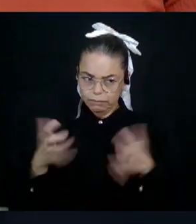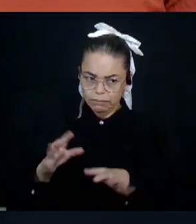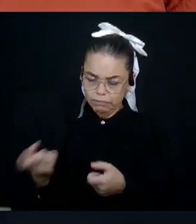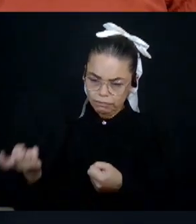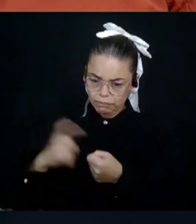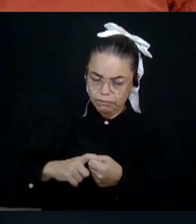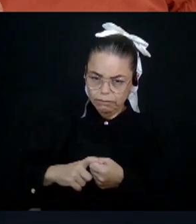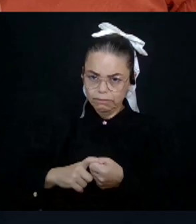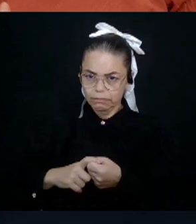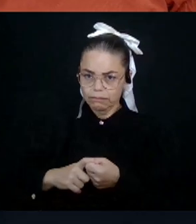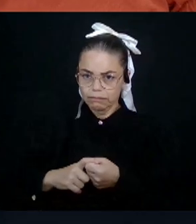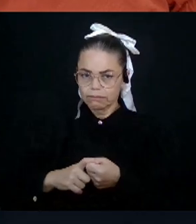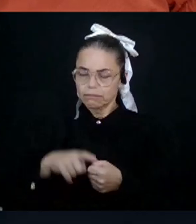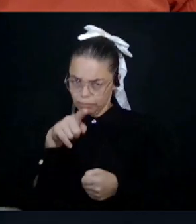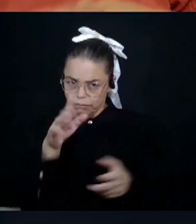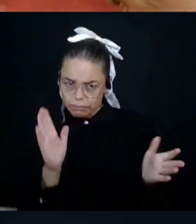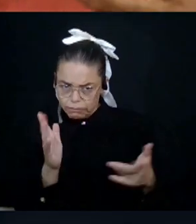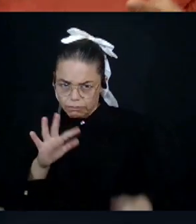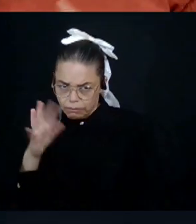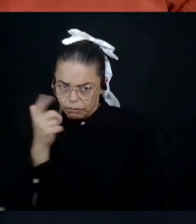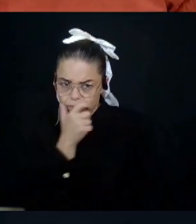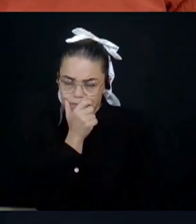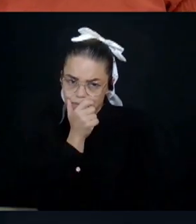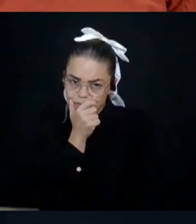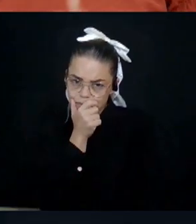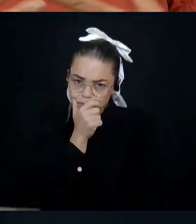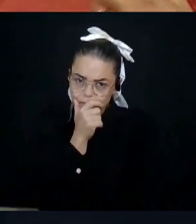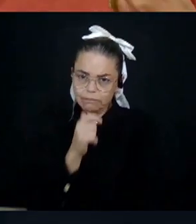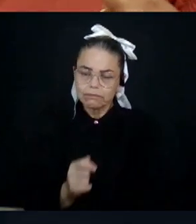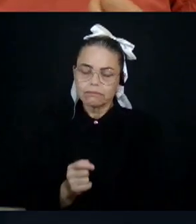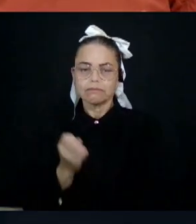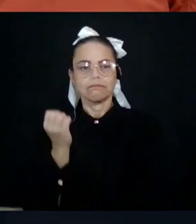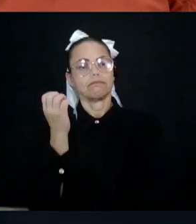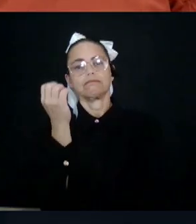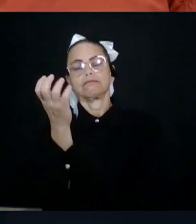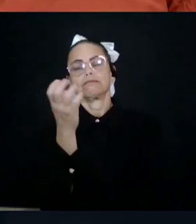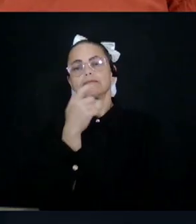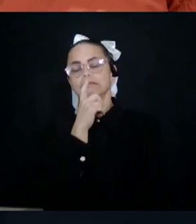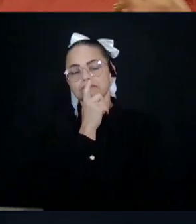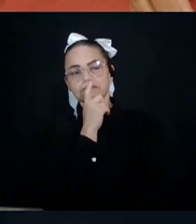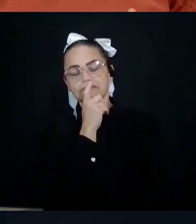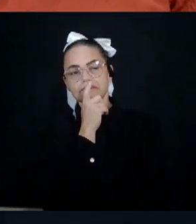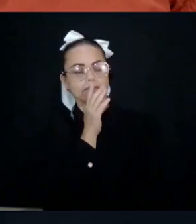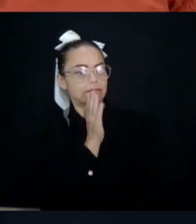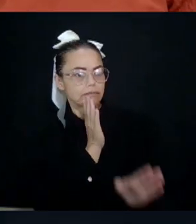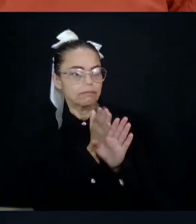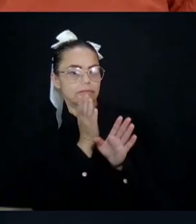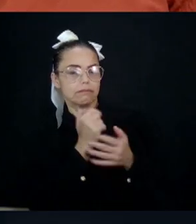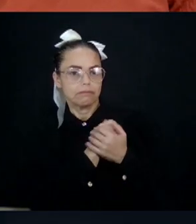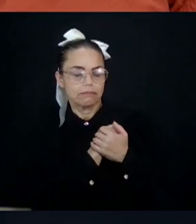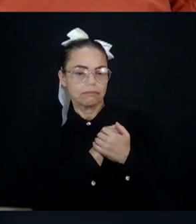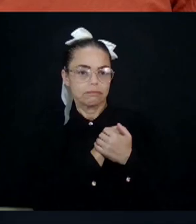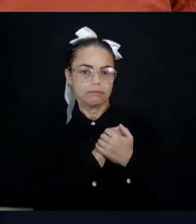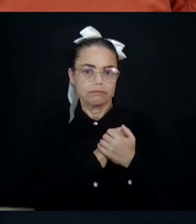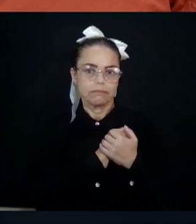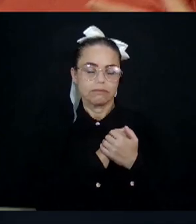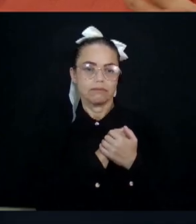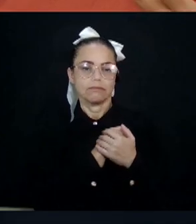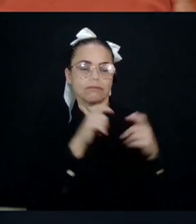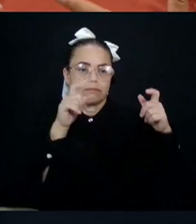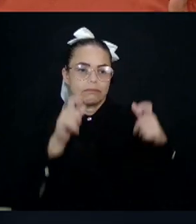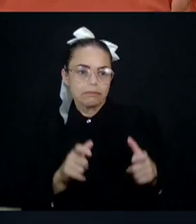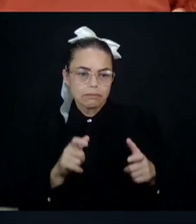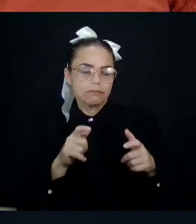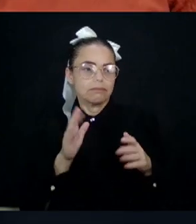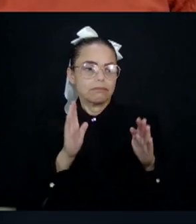já aconteceu isso alguma vez, Wellington, de você fazer uma viagem e você se identificar com o lugar, com o momento, com